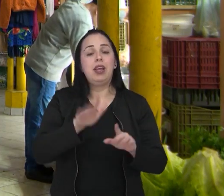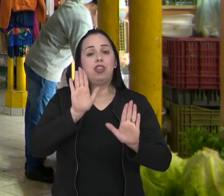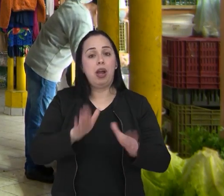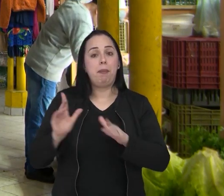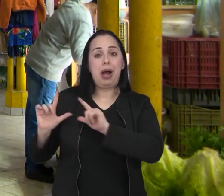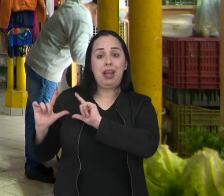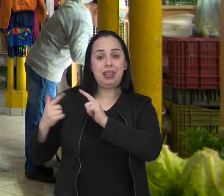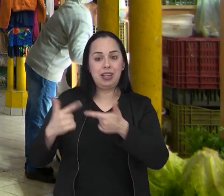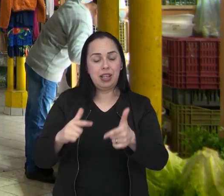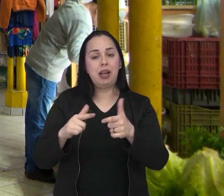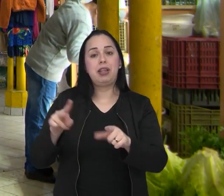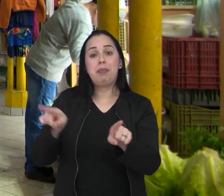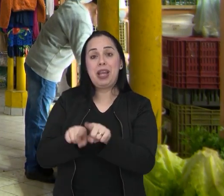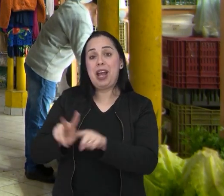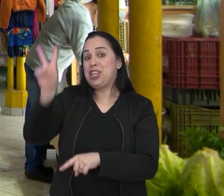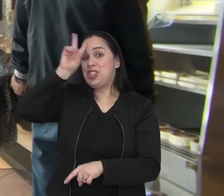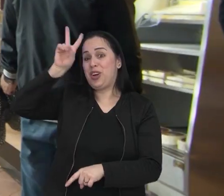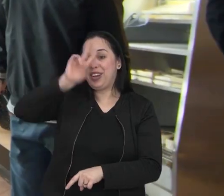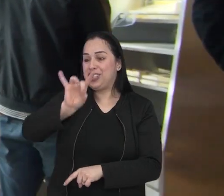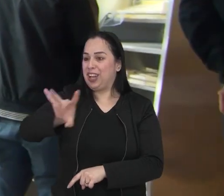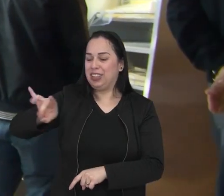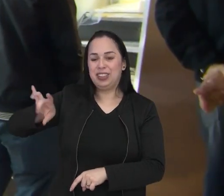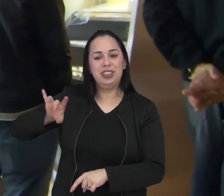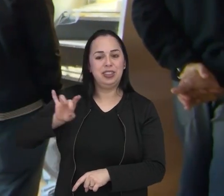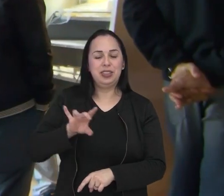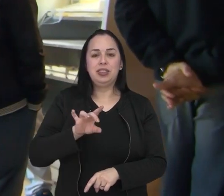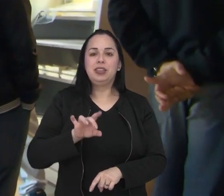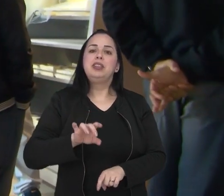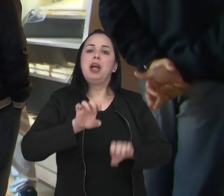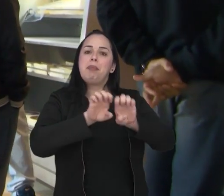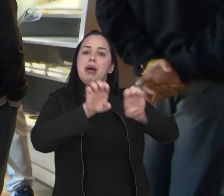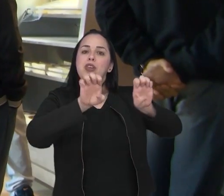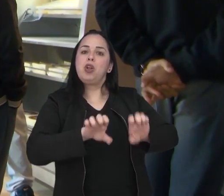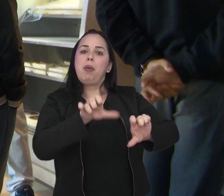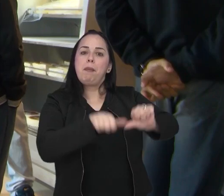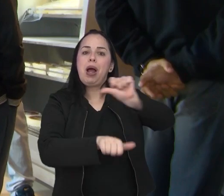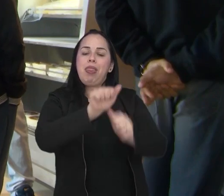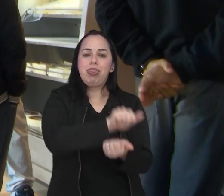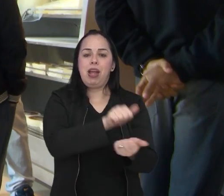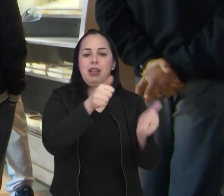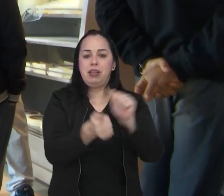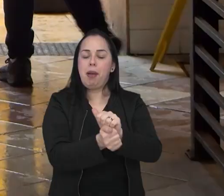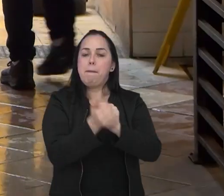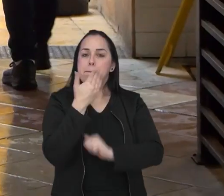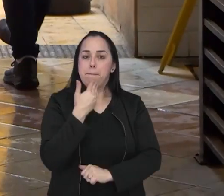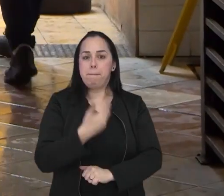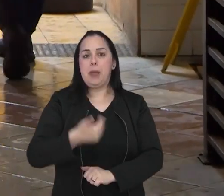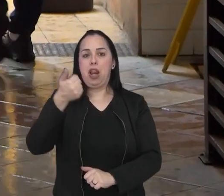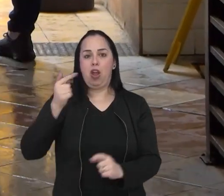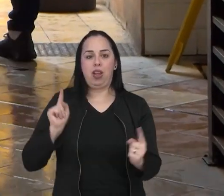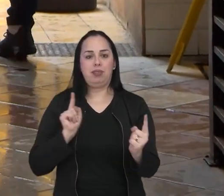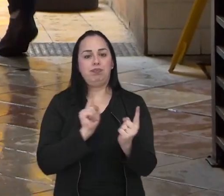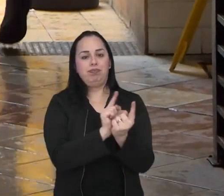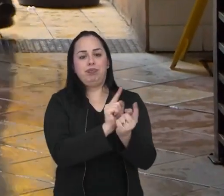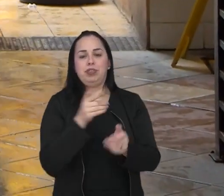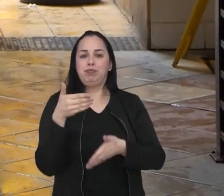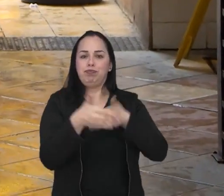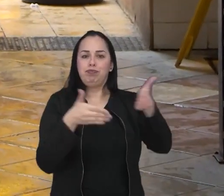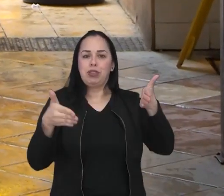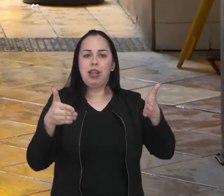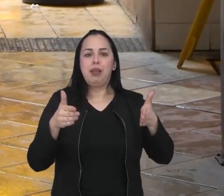a tradição e a história dos comerciantes e, ao mesmo tempo, reestrutura um espaço para receber melhor os